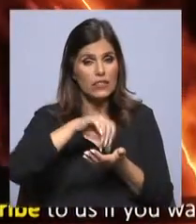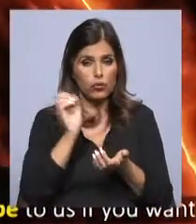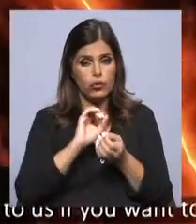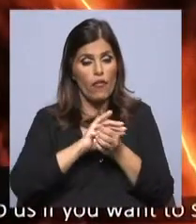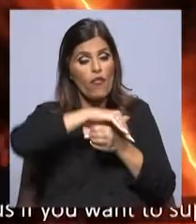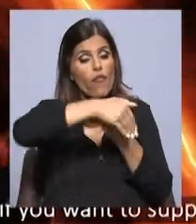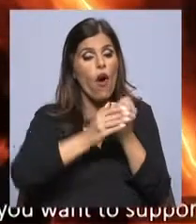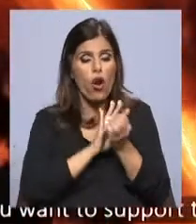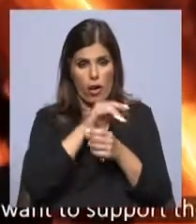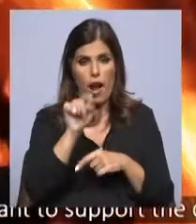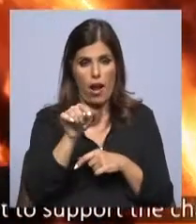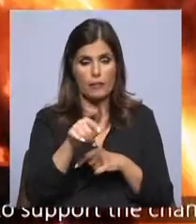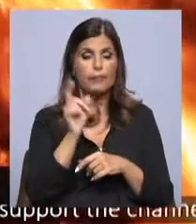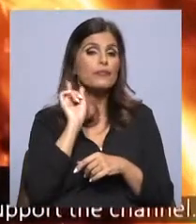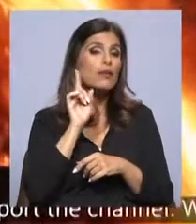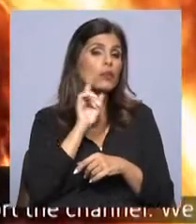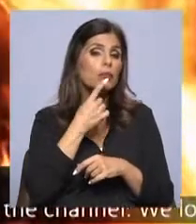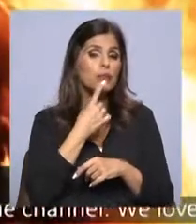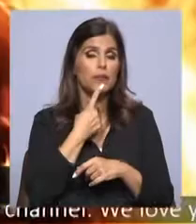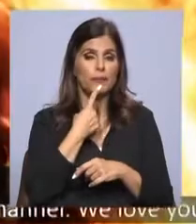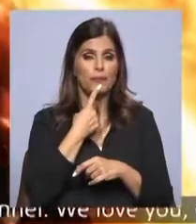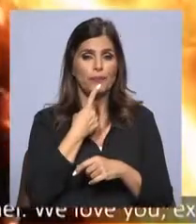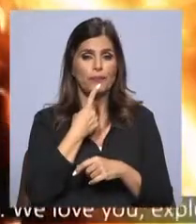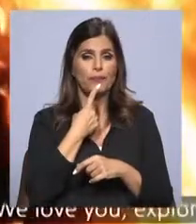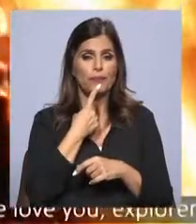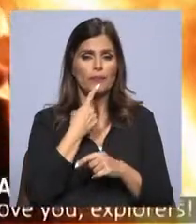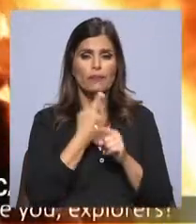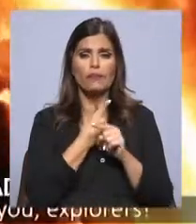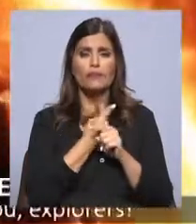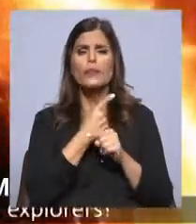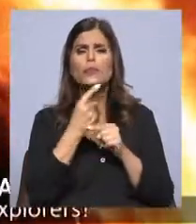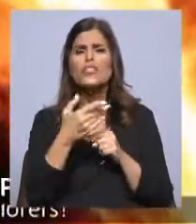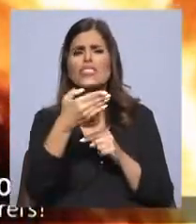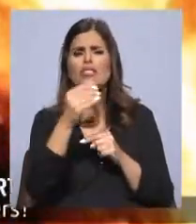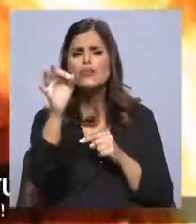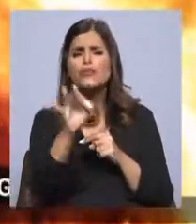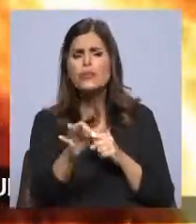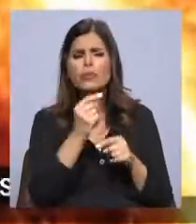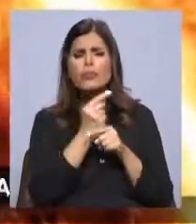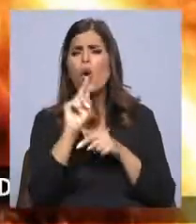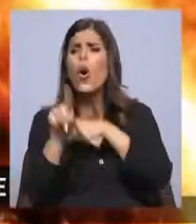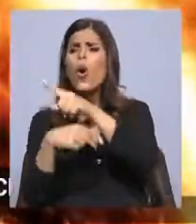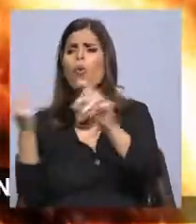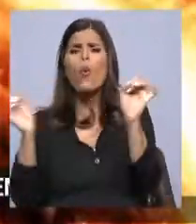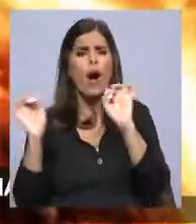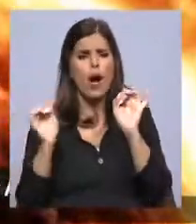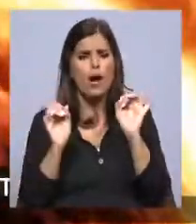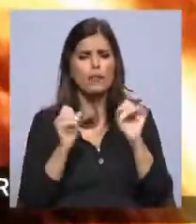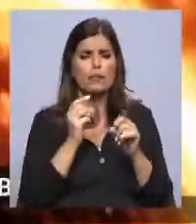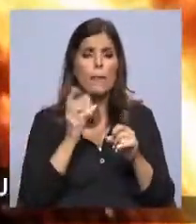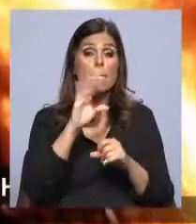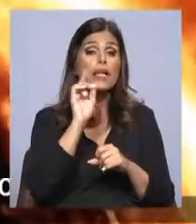superfície. E, portanto, interessa perceber o seguinte: porquê em 70%? Porquê é que nas outras não acontece isso? E mais importante,